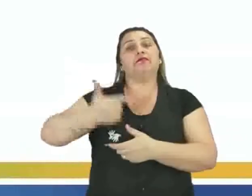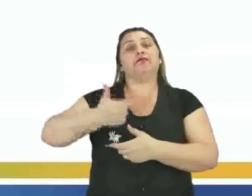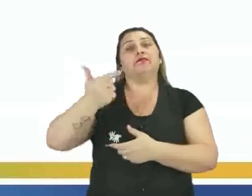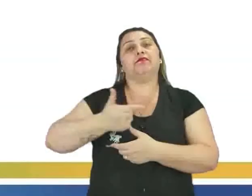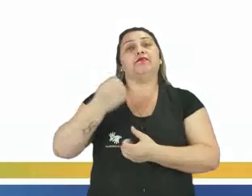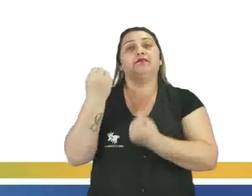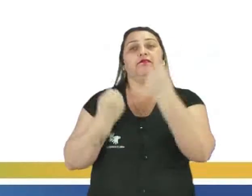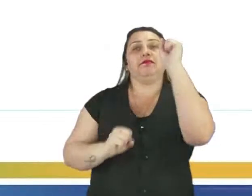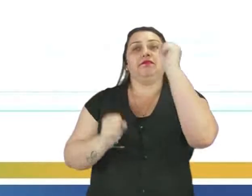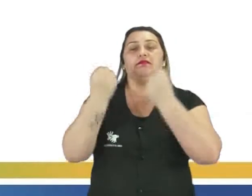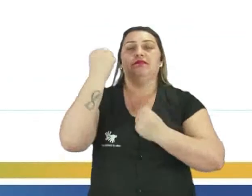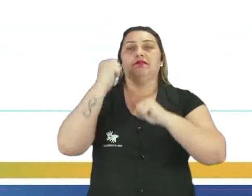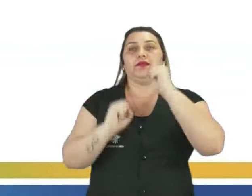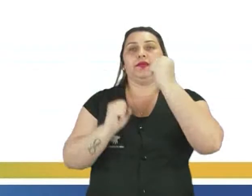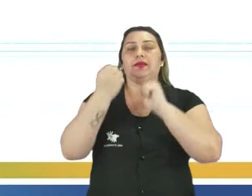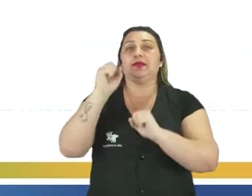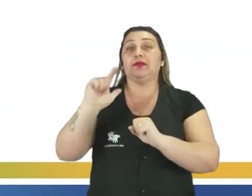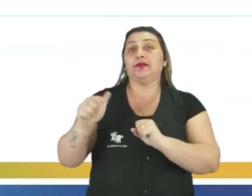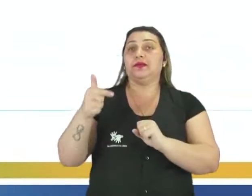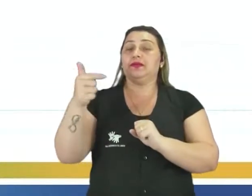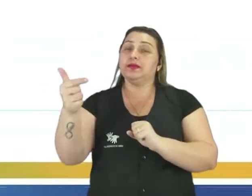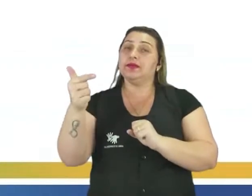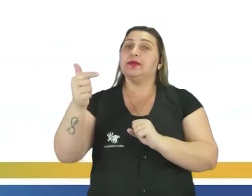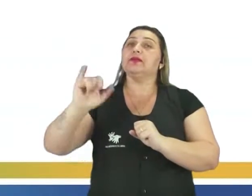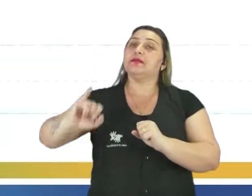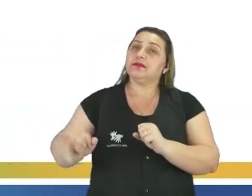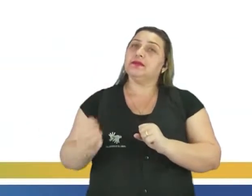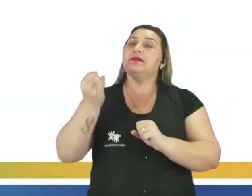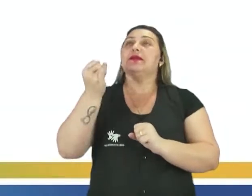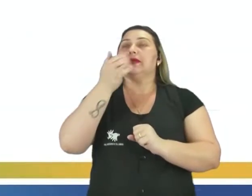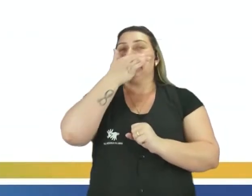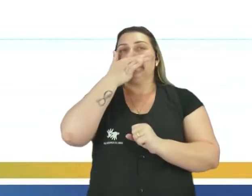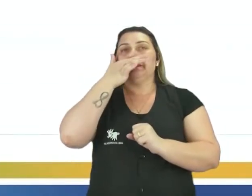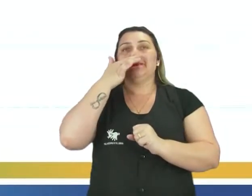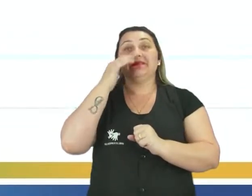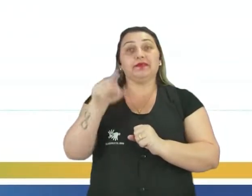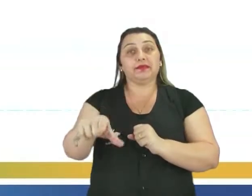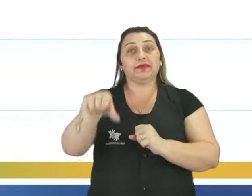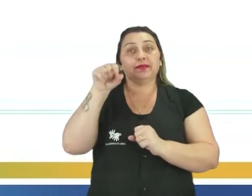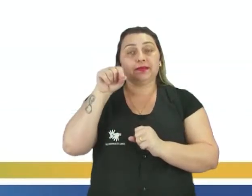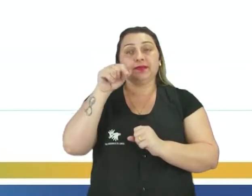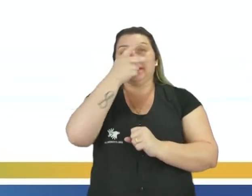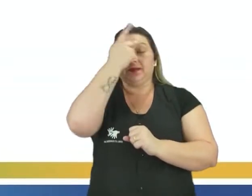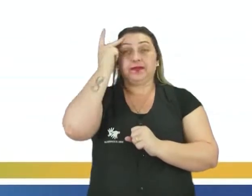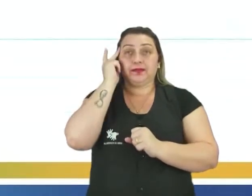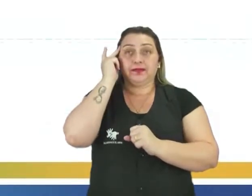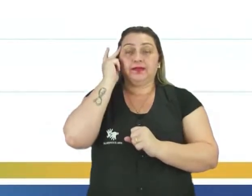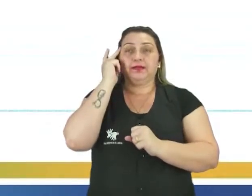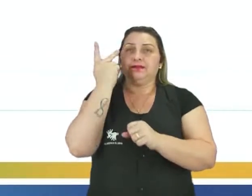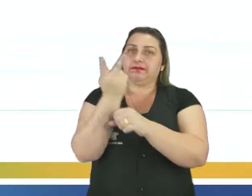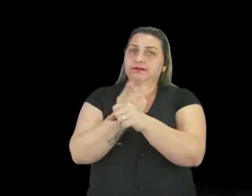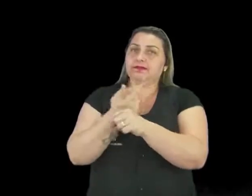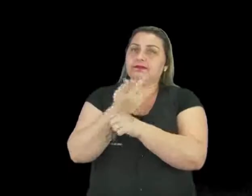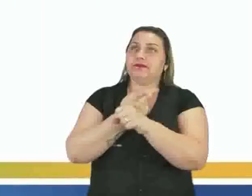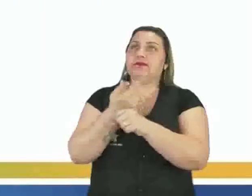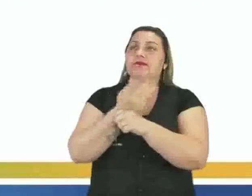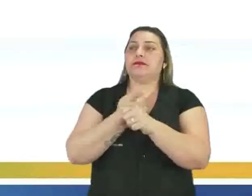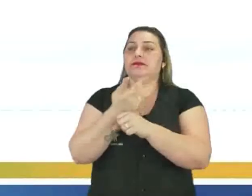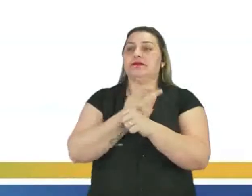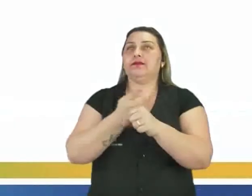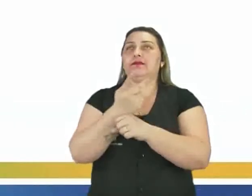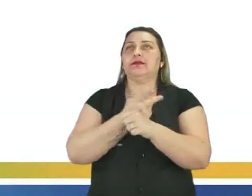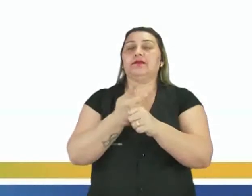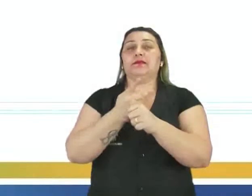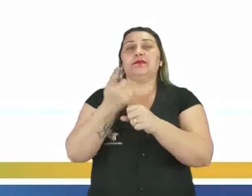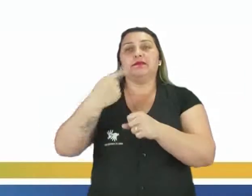as indústrias. Então, uma outra alternativa que as pessoas buscaram foi a questão de ir